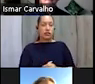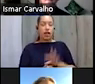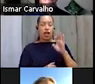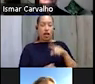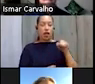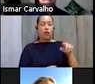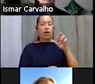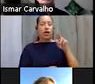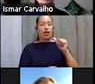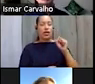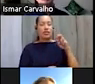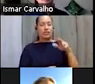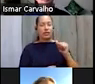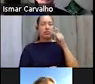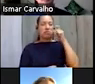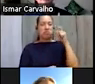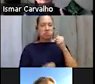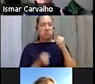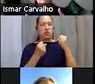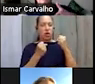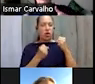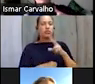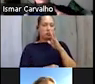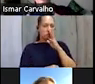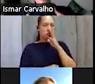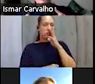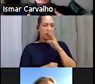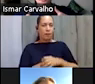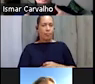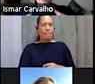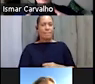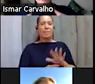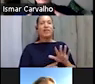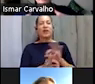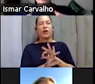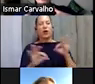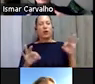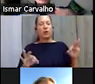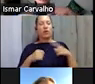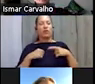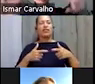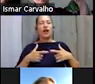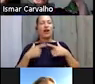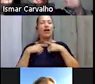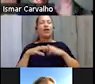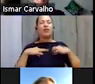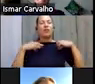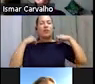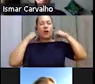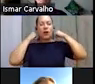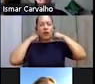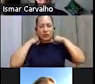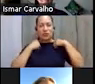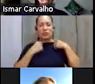também. Tô bom. Vou botar um bloco de jataí aqui de pendurado para poder afastar todos